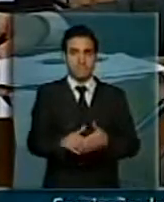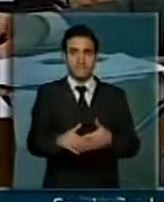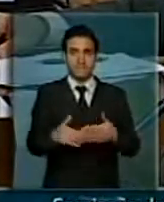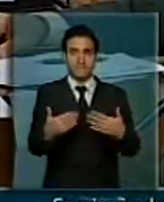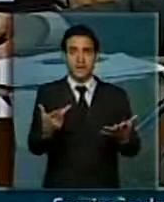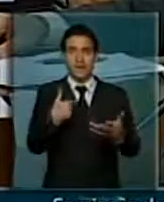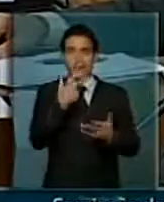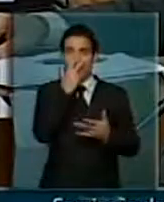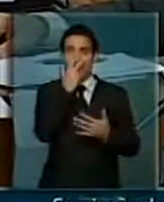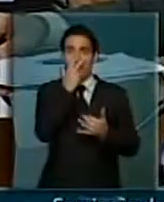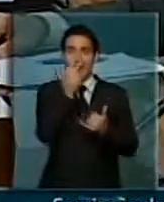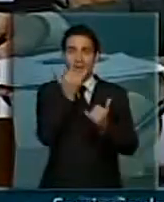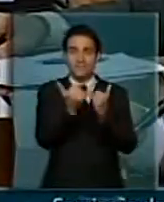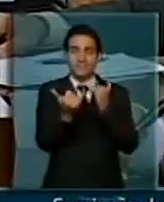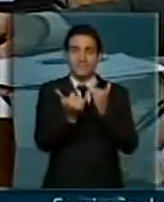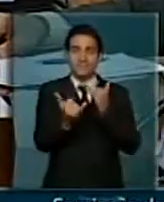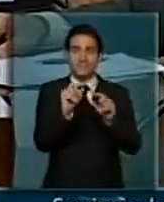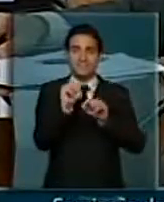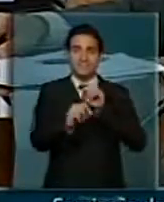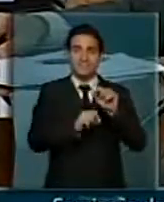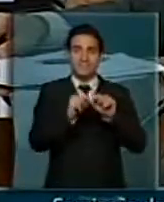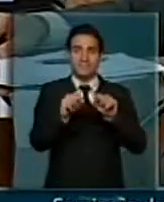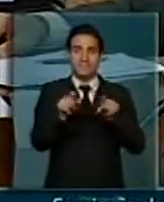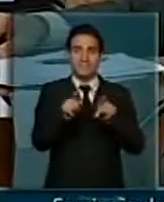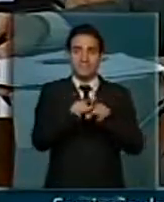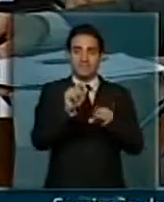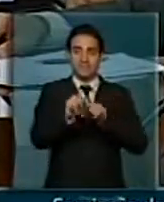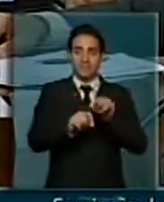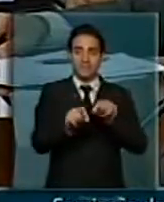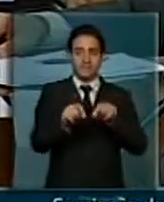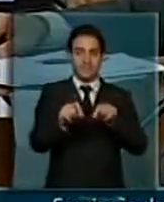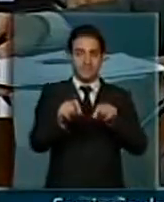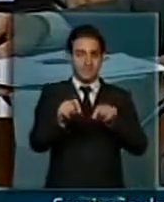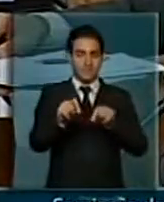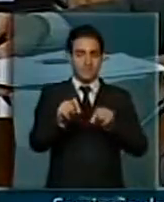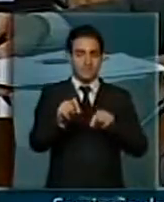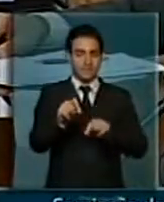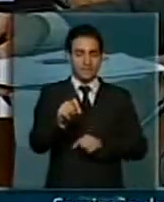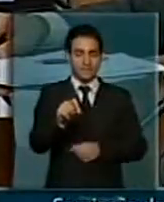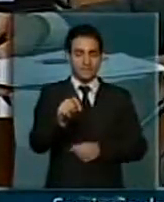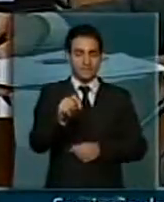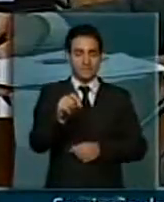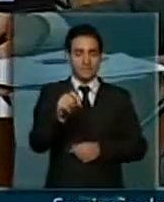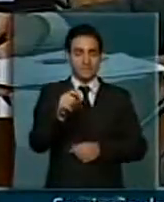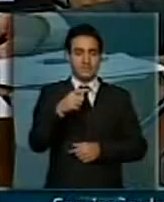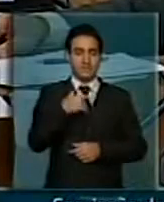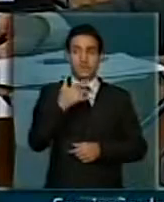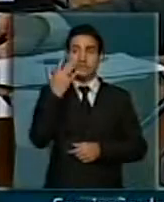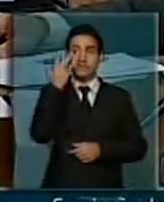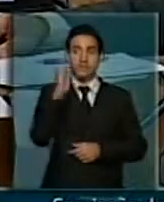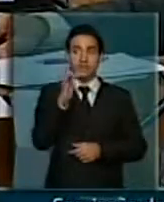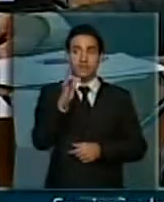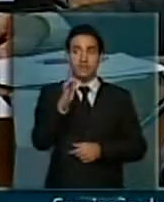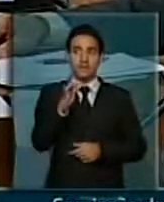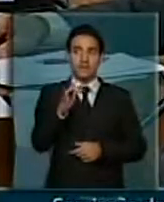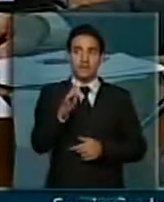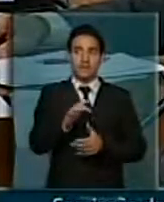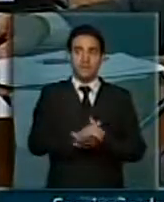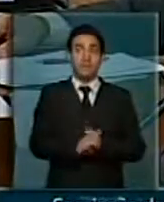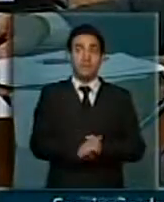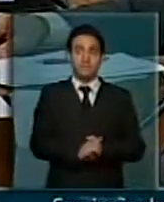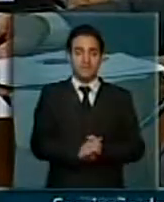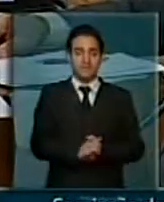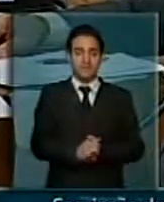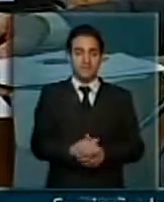Então, eu acho que o Nordeste passa muito por isso. Justamente não tem